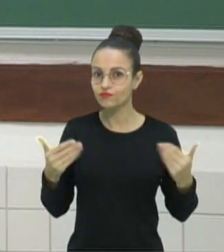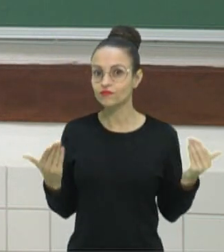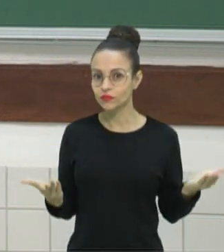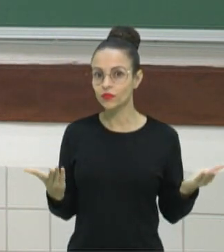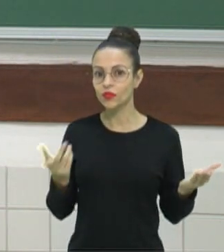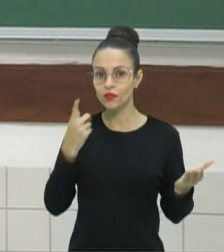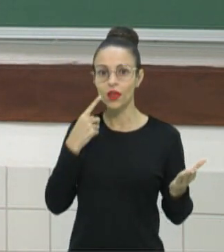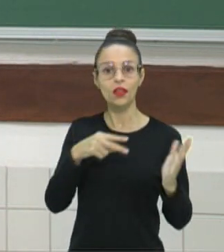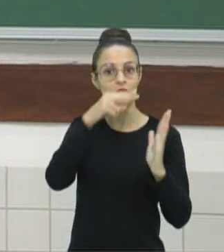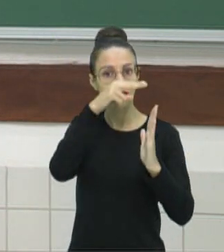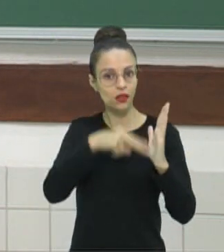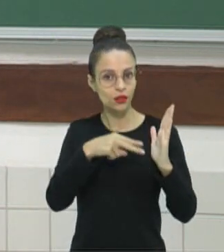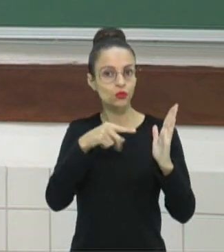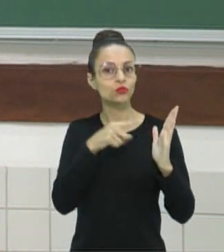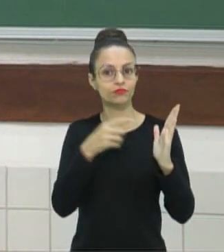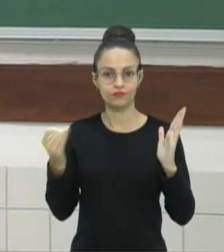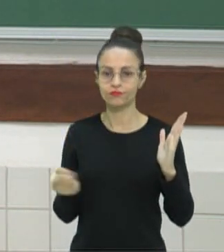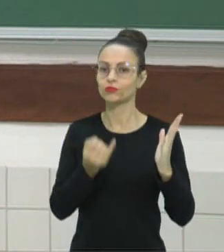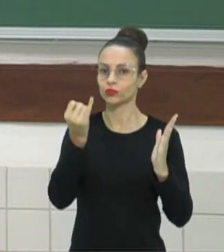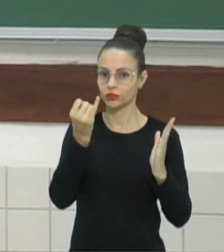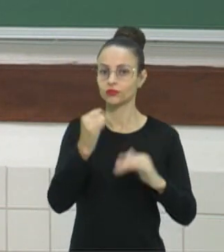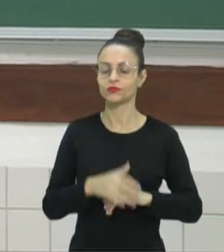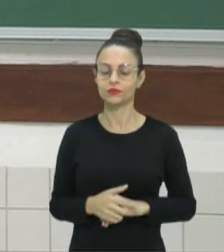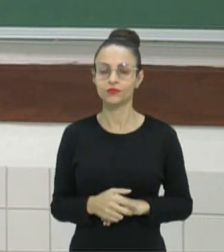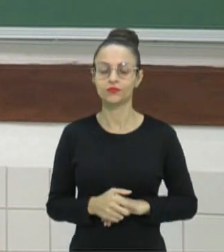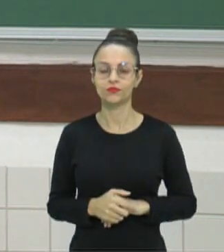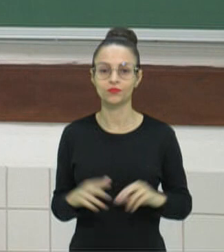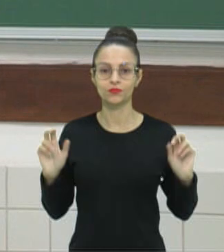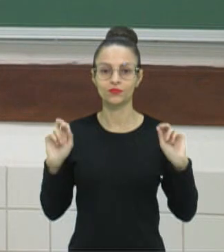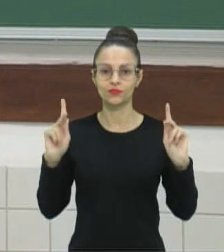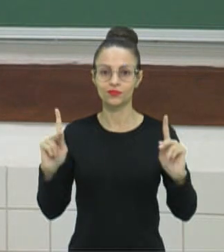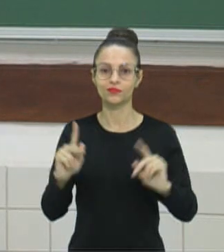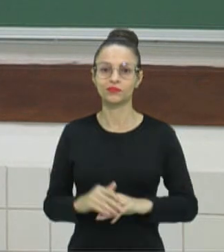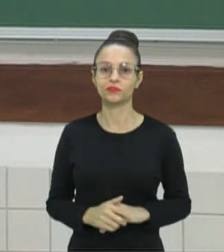Vejo que a leitura aqui é extremamente importante. Ok?